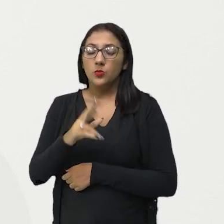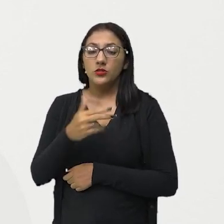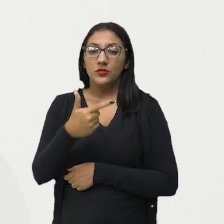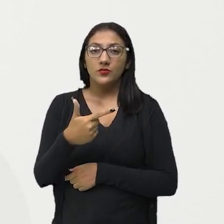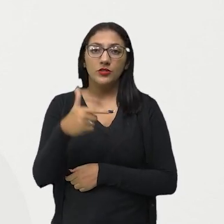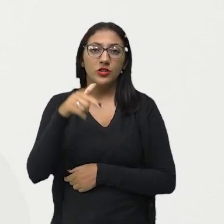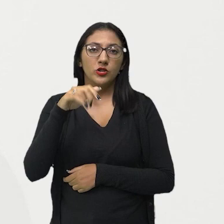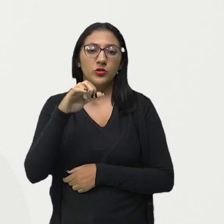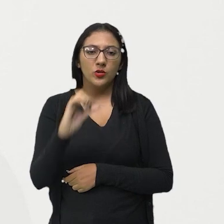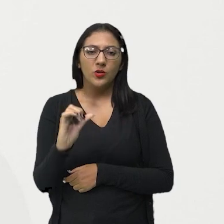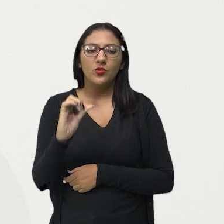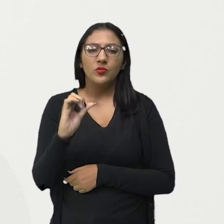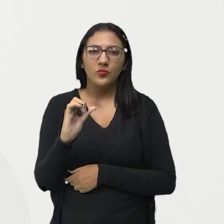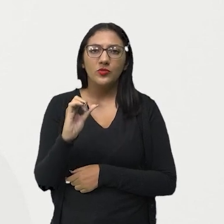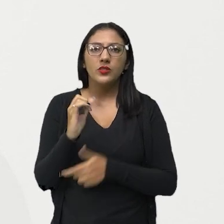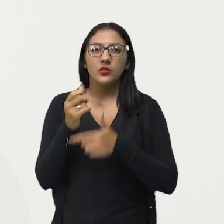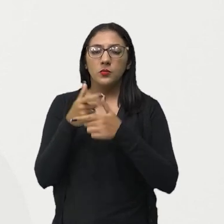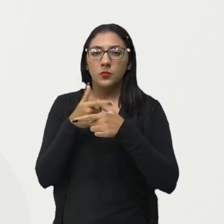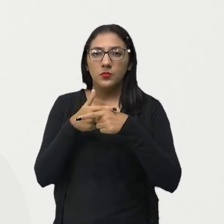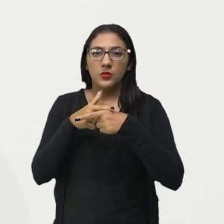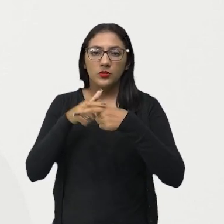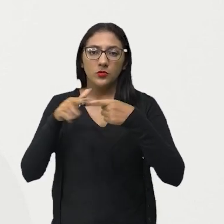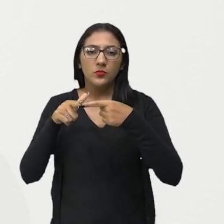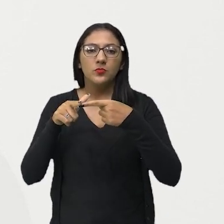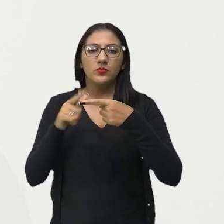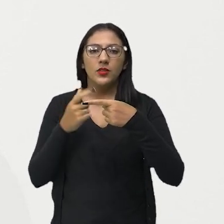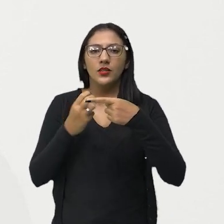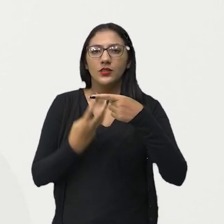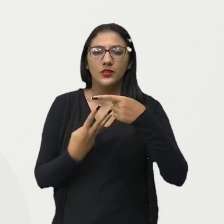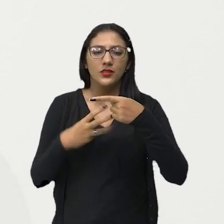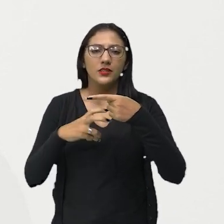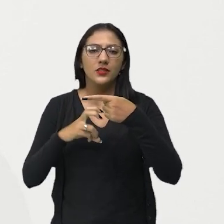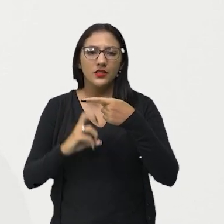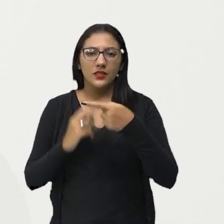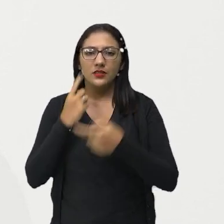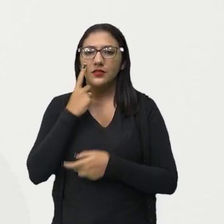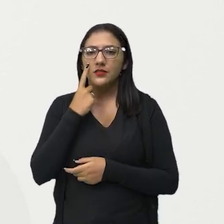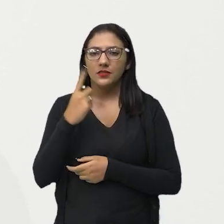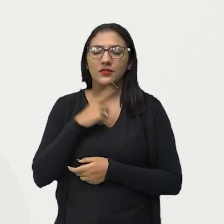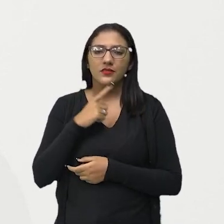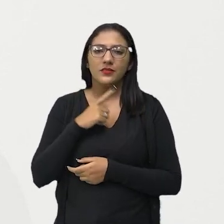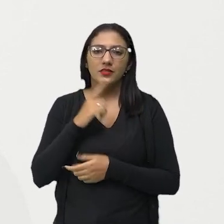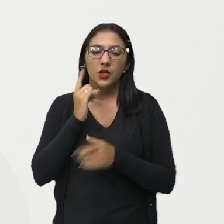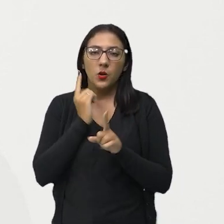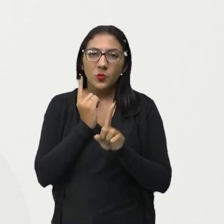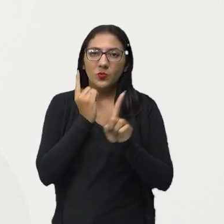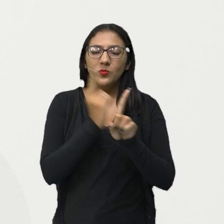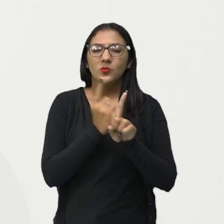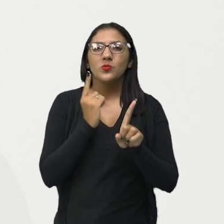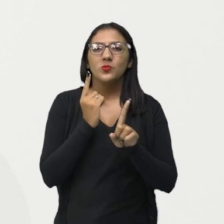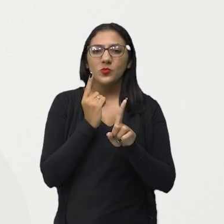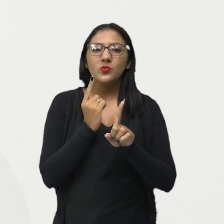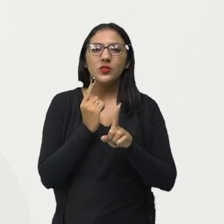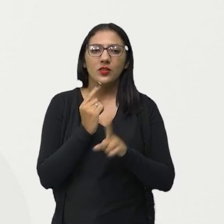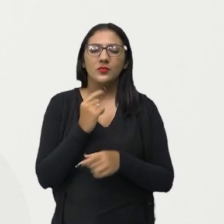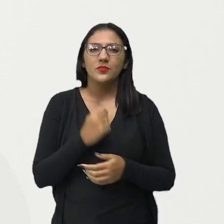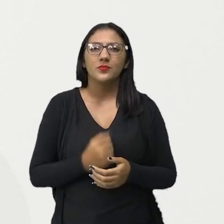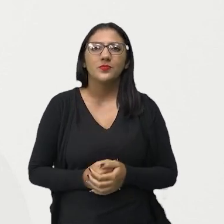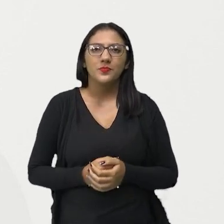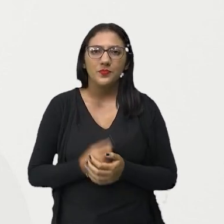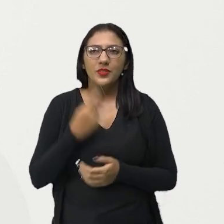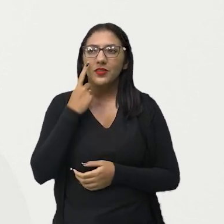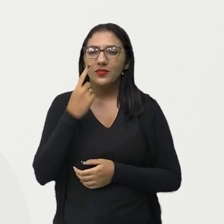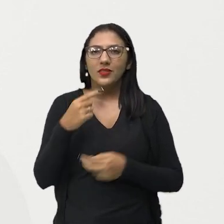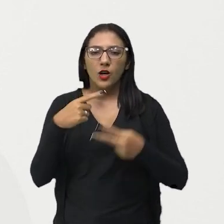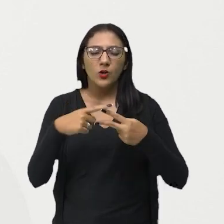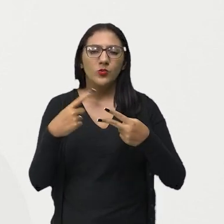tá? 29 sobre 35, então, é o resultado dessa adição,